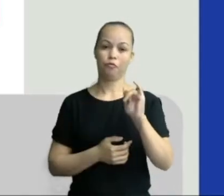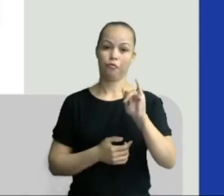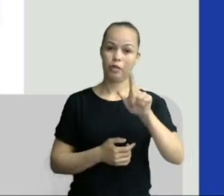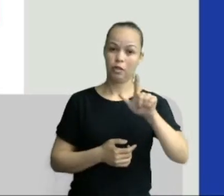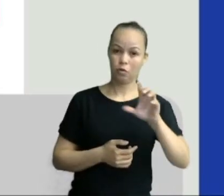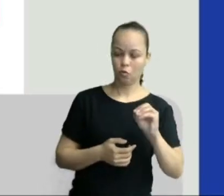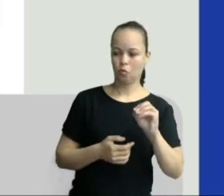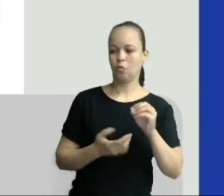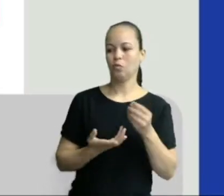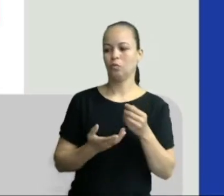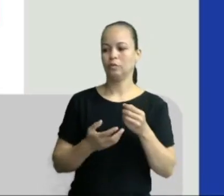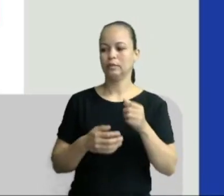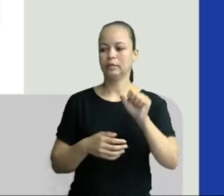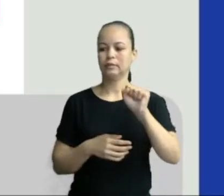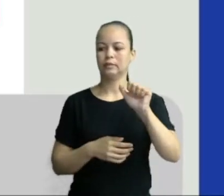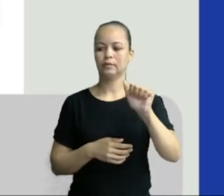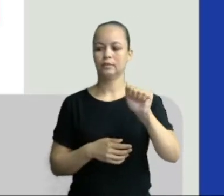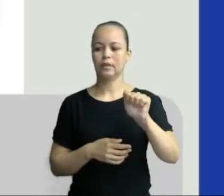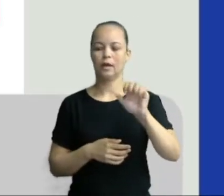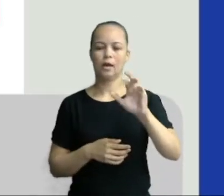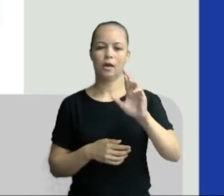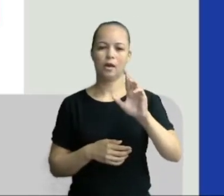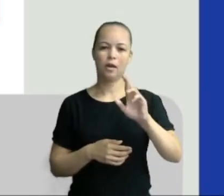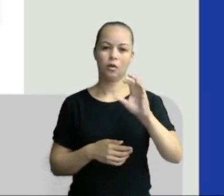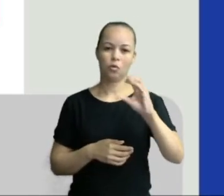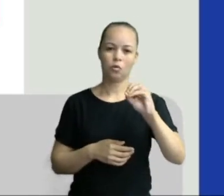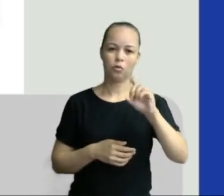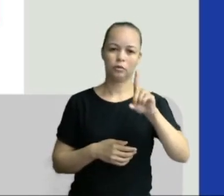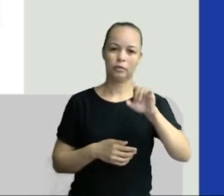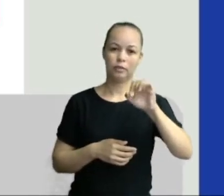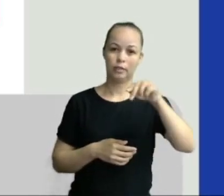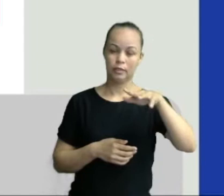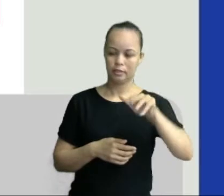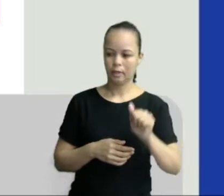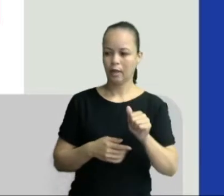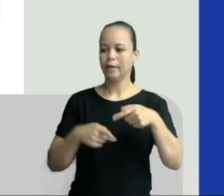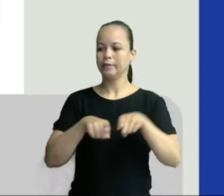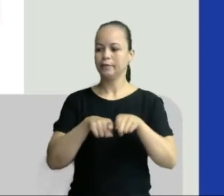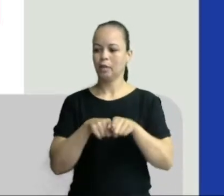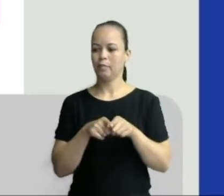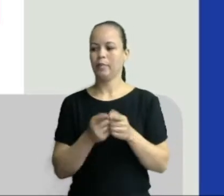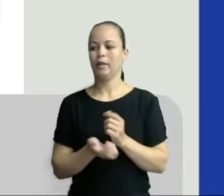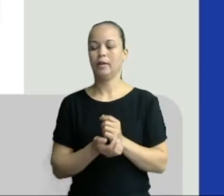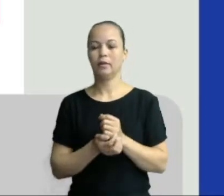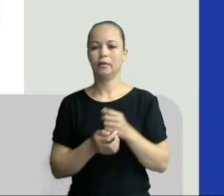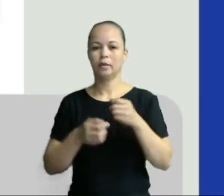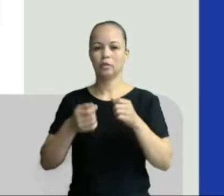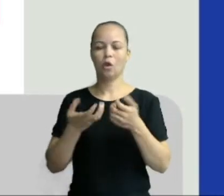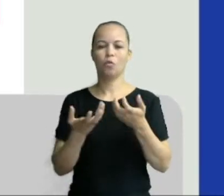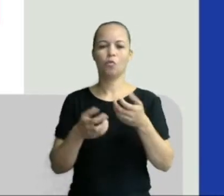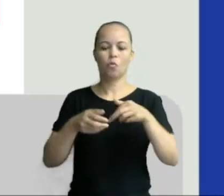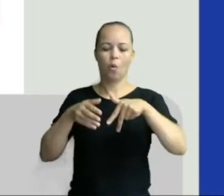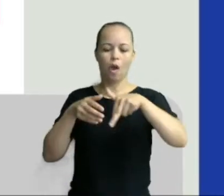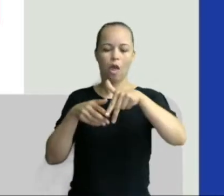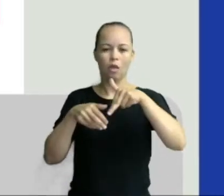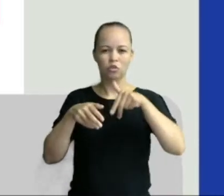chama de sarcordina, que vai ter a produção justamente dos pseudópodos, que são os falsos pés. Aqui eu tenho um exemplo de uma